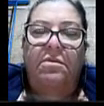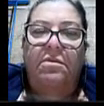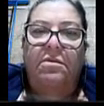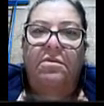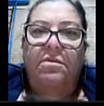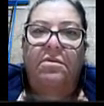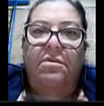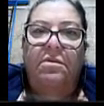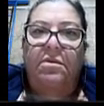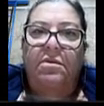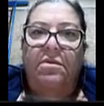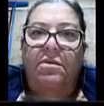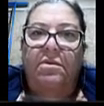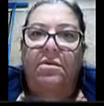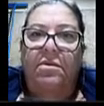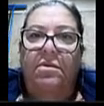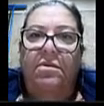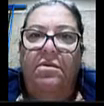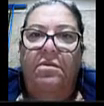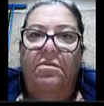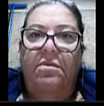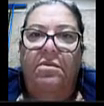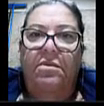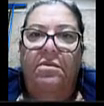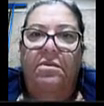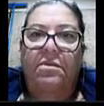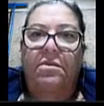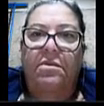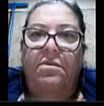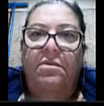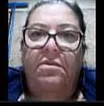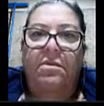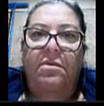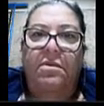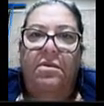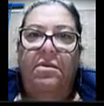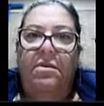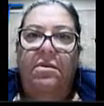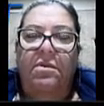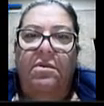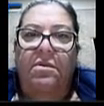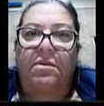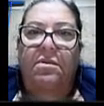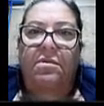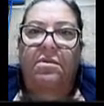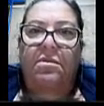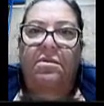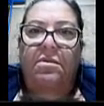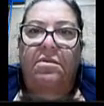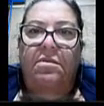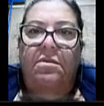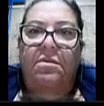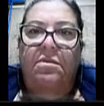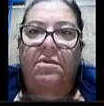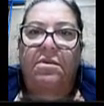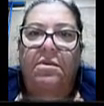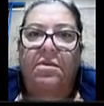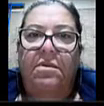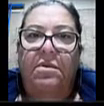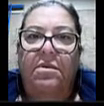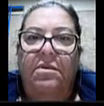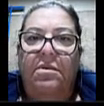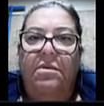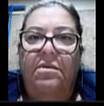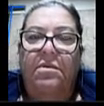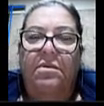dificuldade na leitura, mas não é nível para transtorno. Se ela tem nove anos e aí o desempenho dela na leitura já é de uma criança de